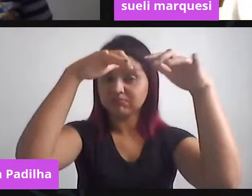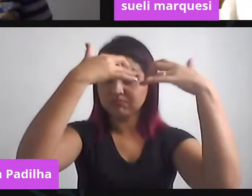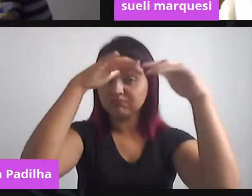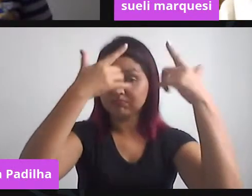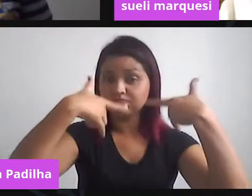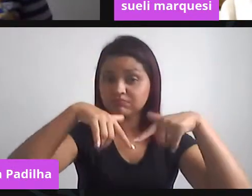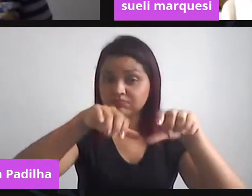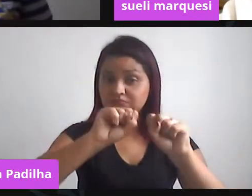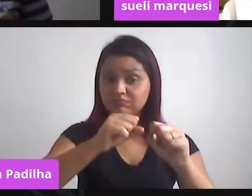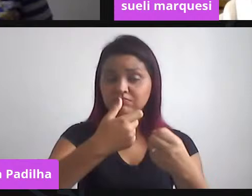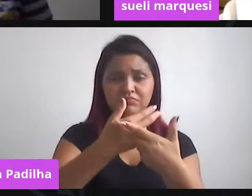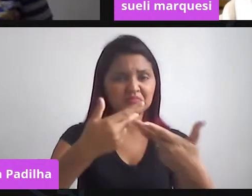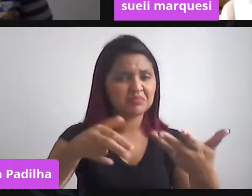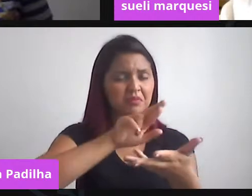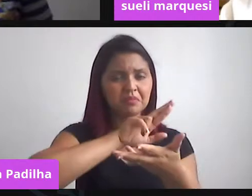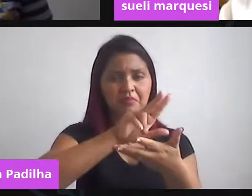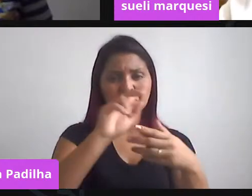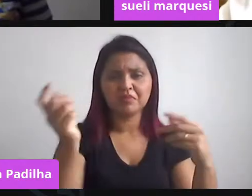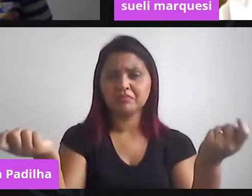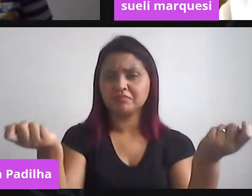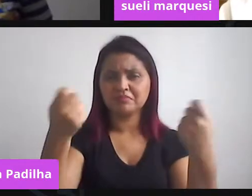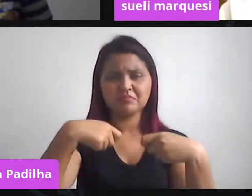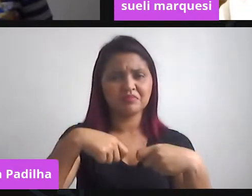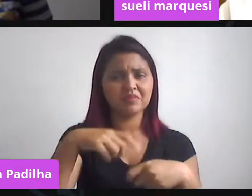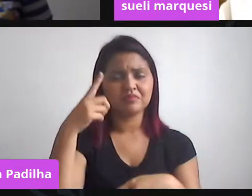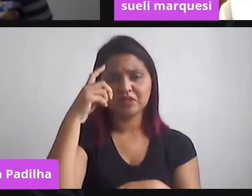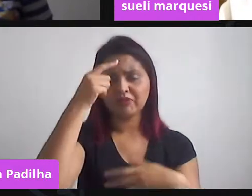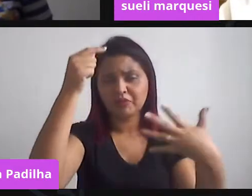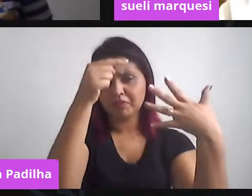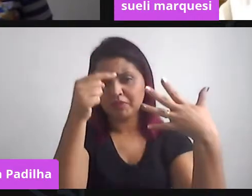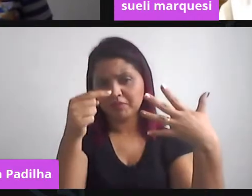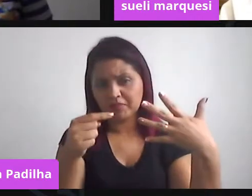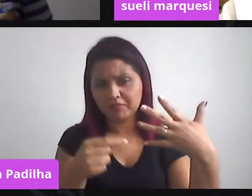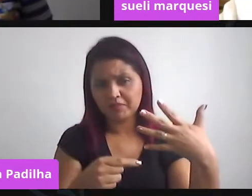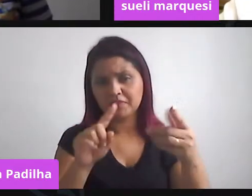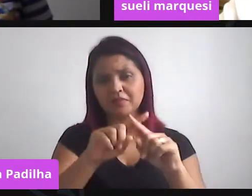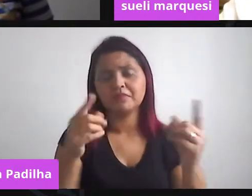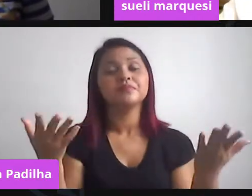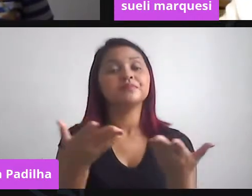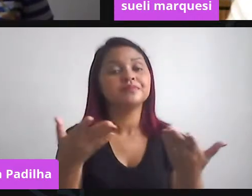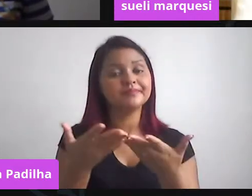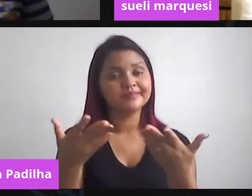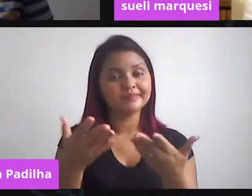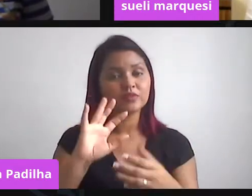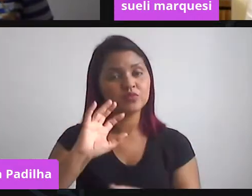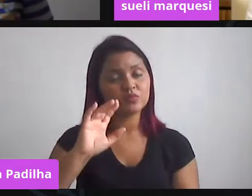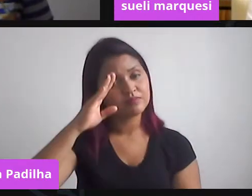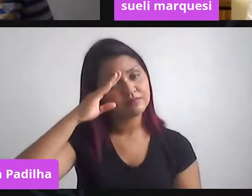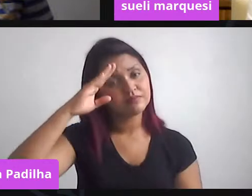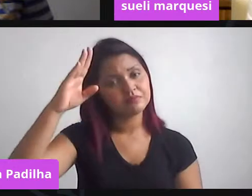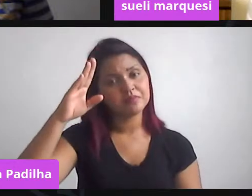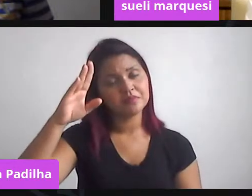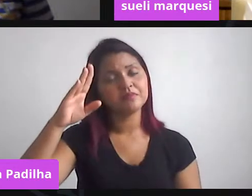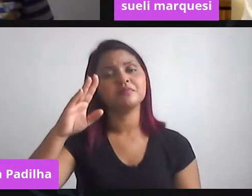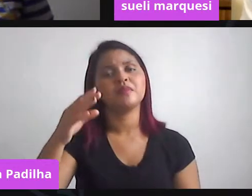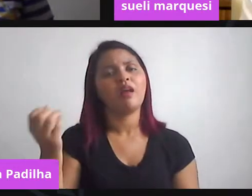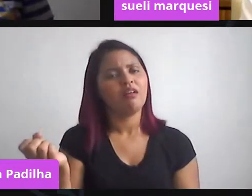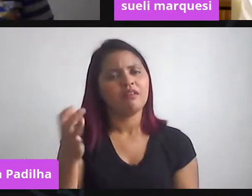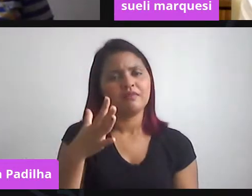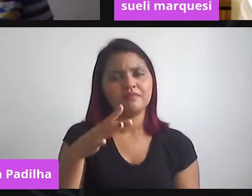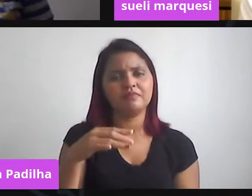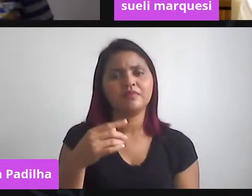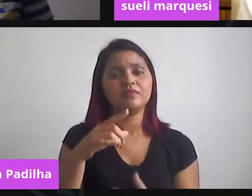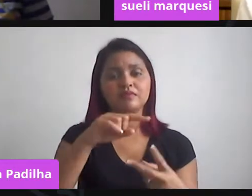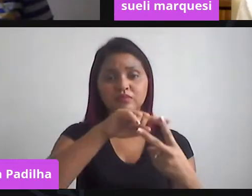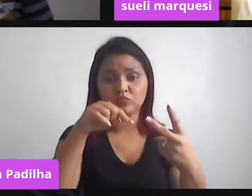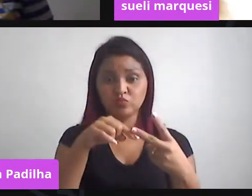várias possibilidades, é difícil elencar com quais, né? Mas hoje a tendência, se vocês pegarem essas duas